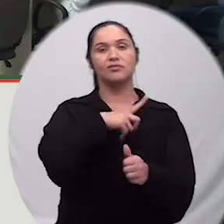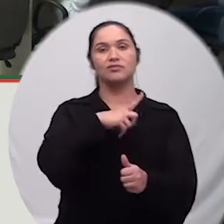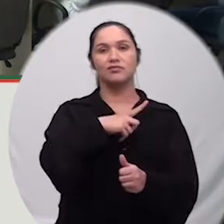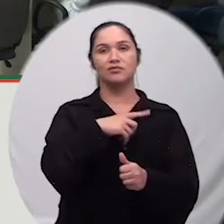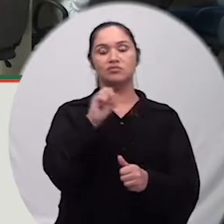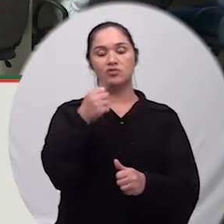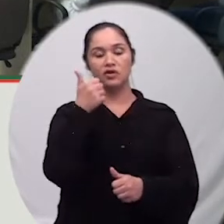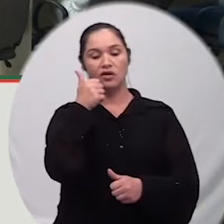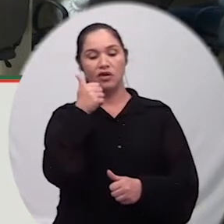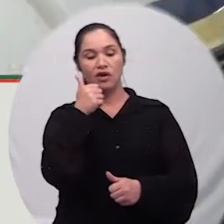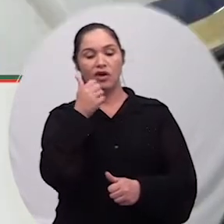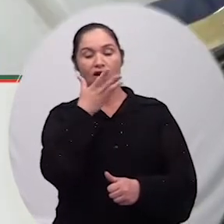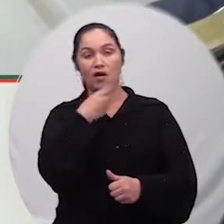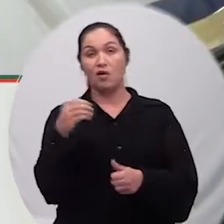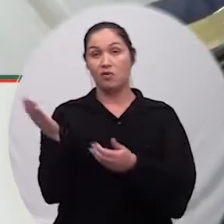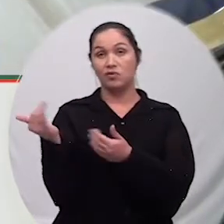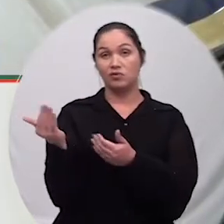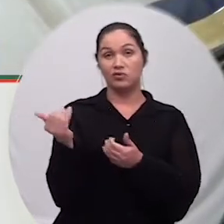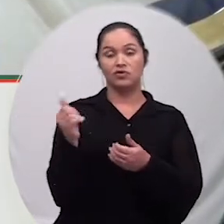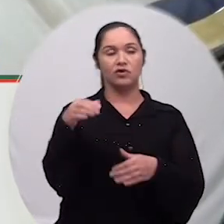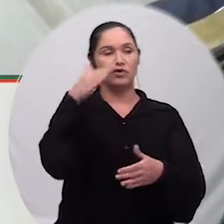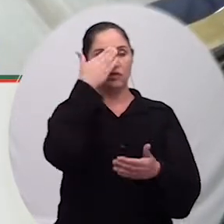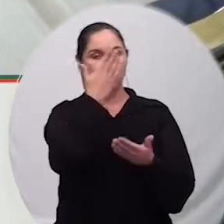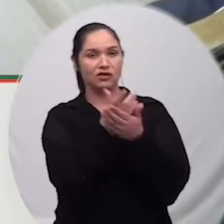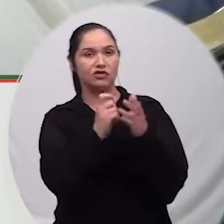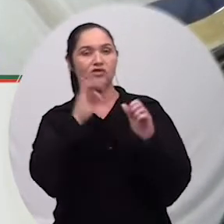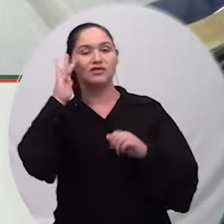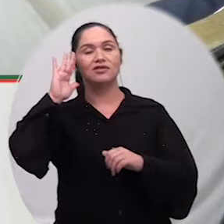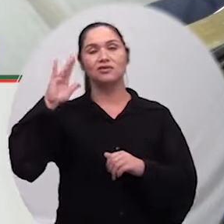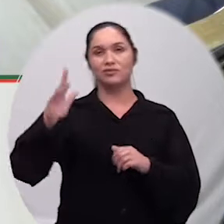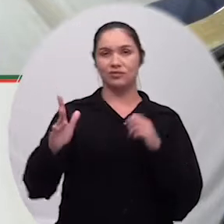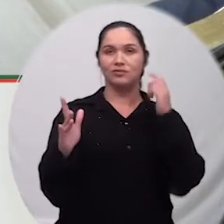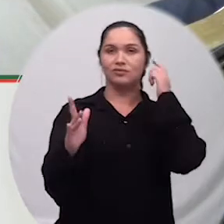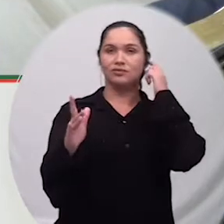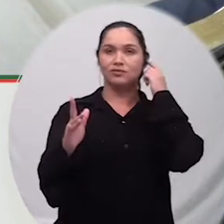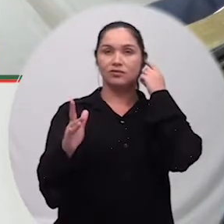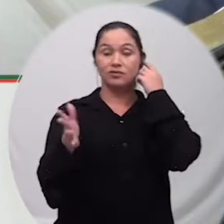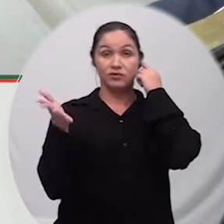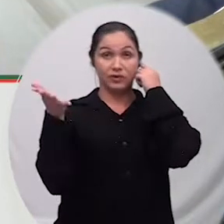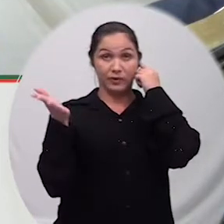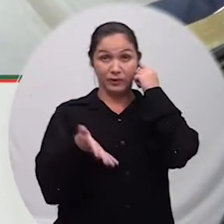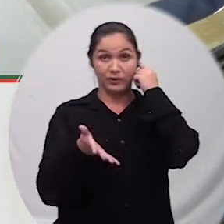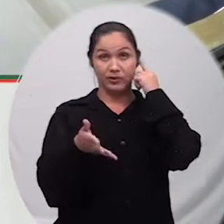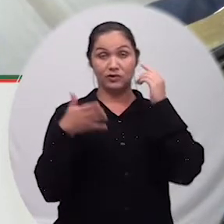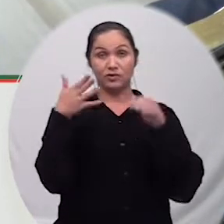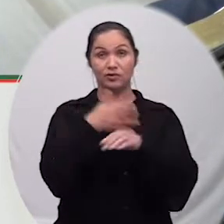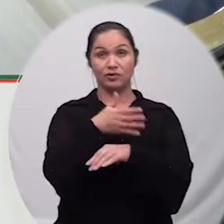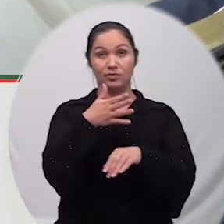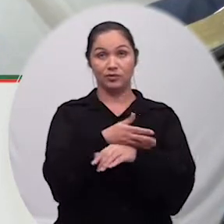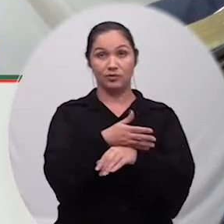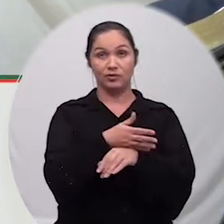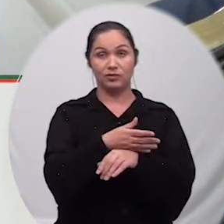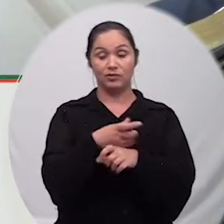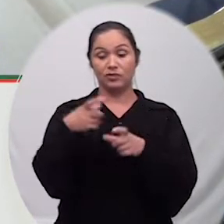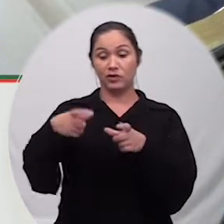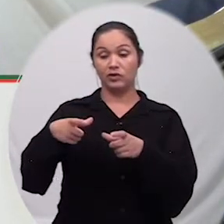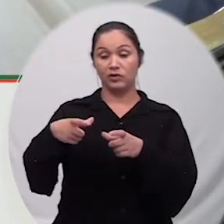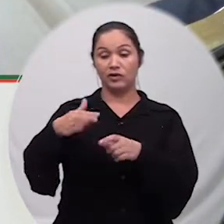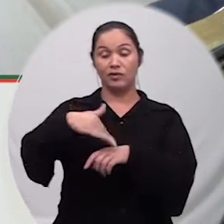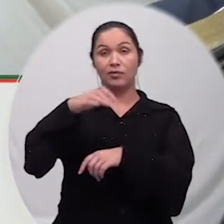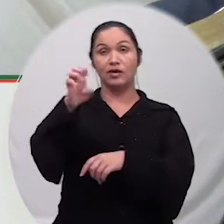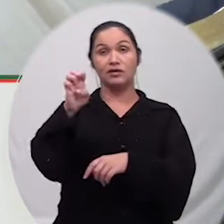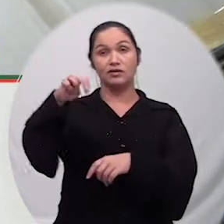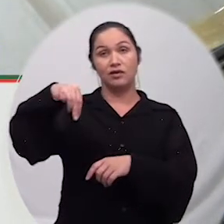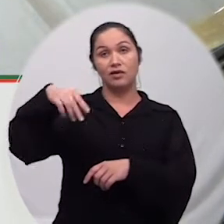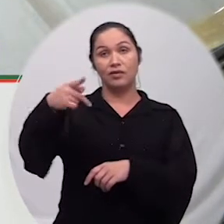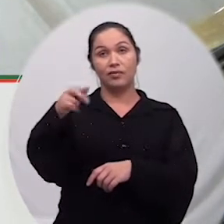acreditando que sonhos não sempre são possíveis de alcançar. Atualmente faz parte do Espaço Mais Empreendedor de Criciúma. Tem orgulho